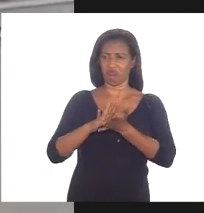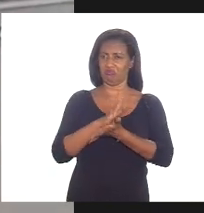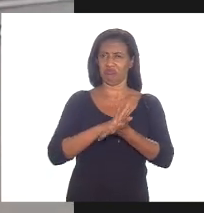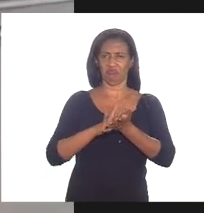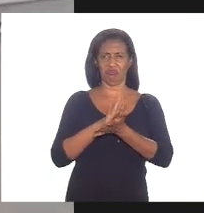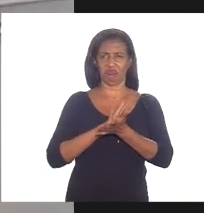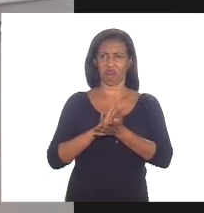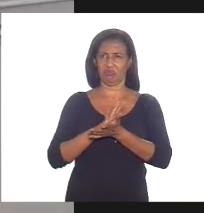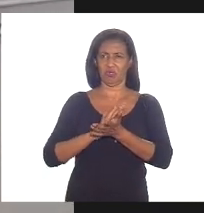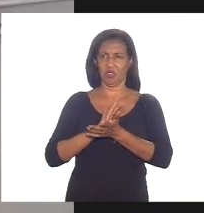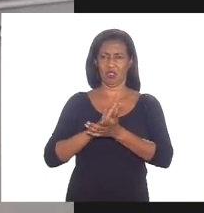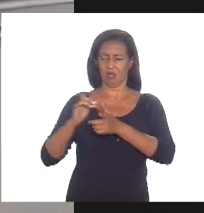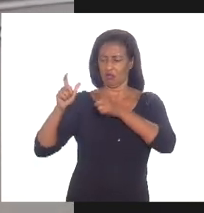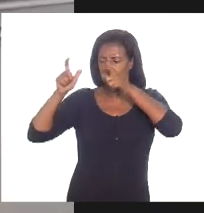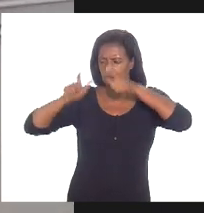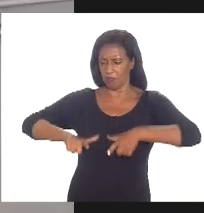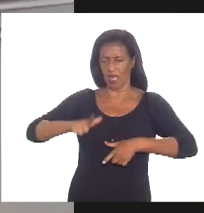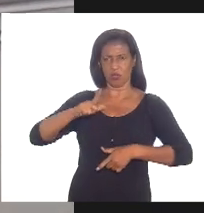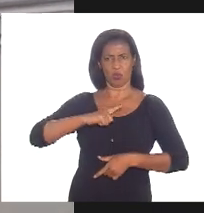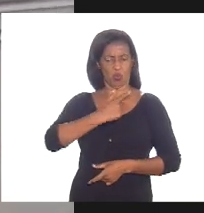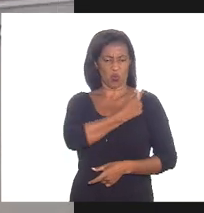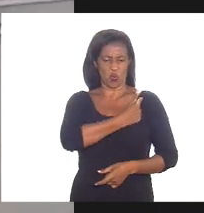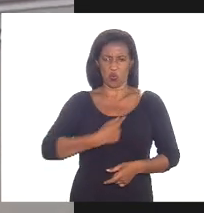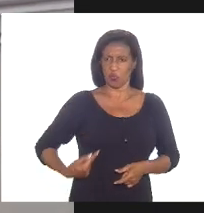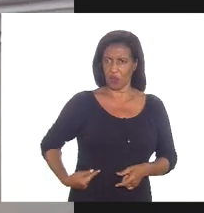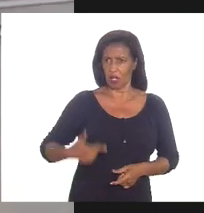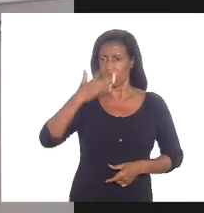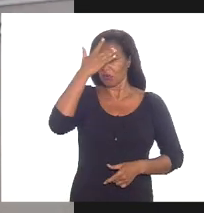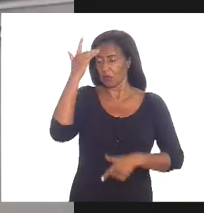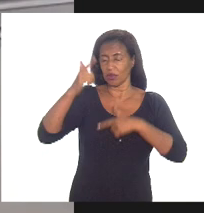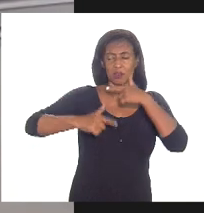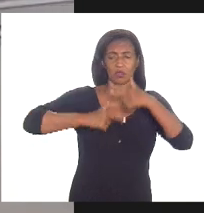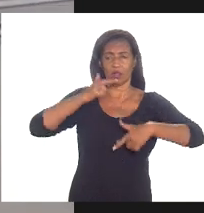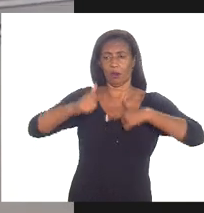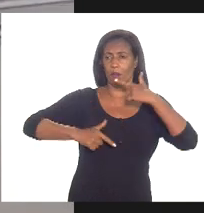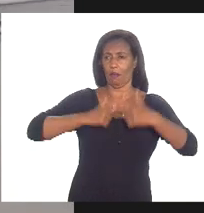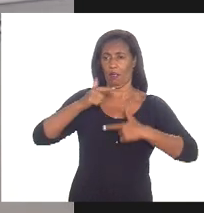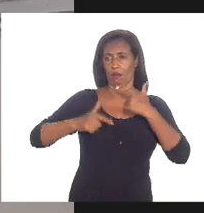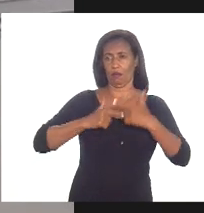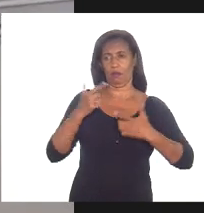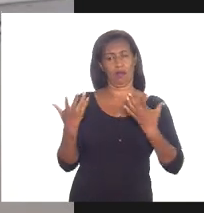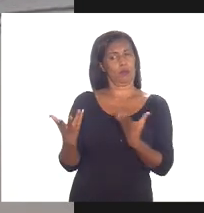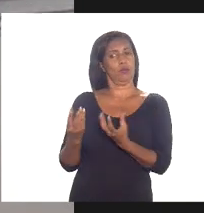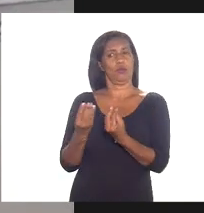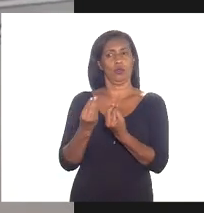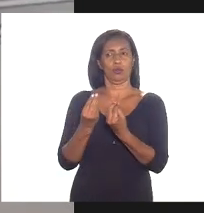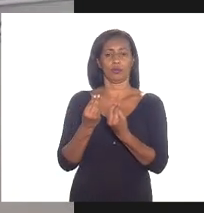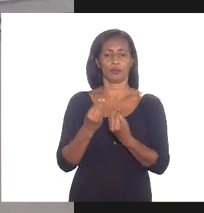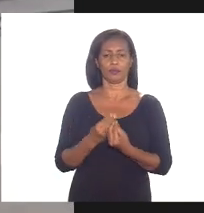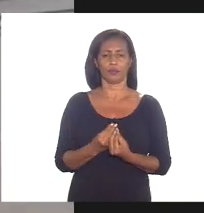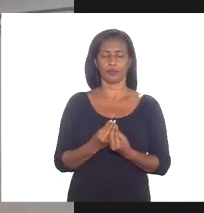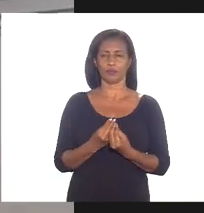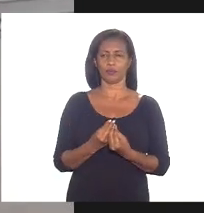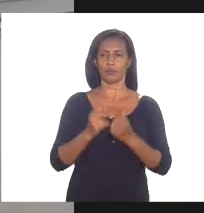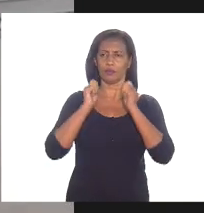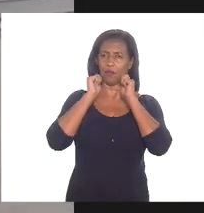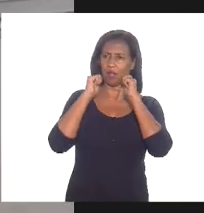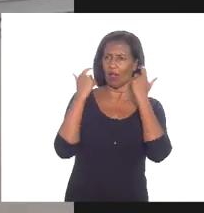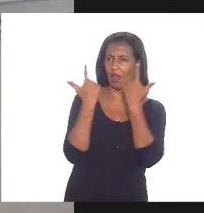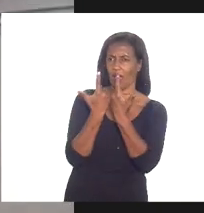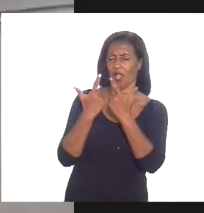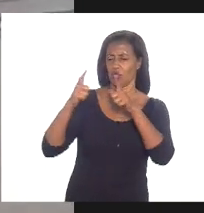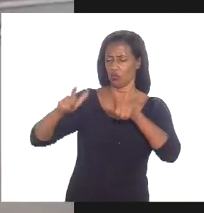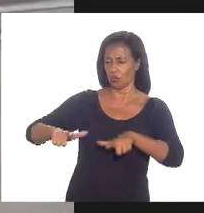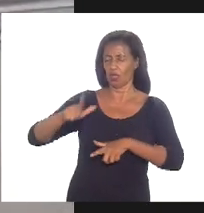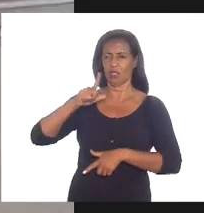no governo são de pessoas que trabalham e muito. Tá? Trabalham e muito. Na Alerj, o espaço que eu tenho é